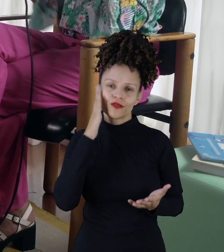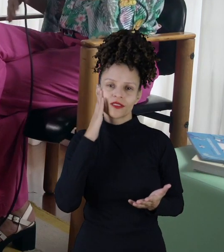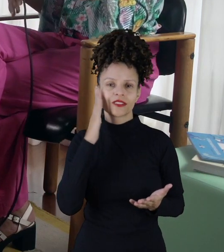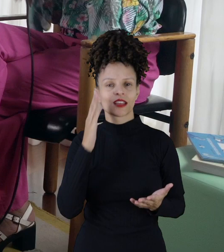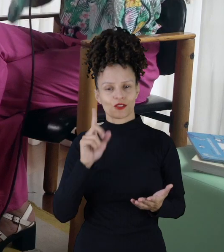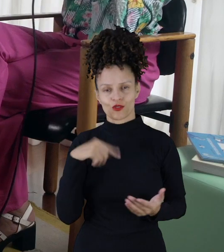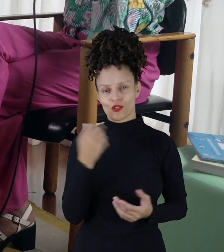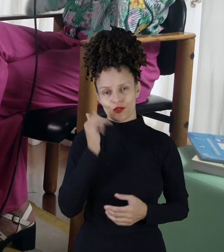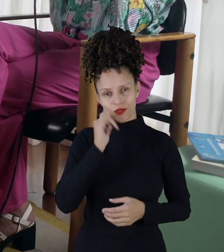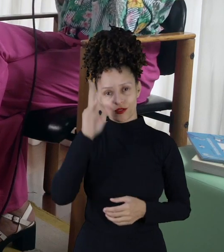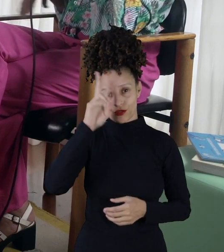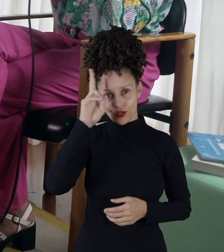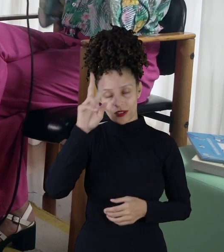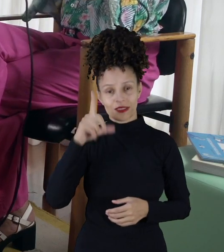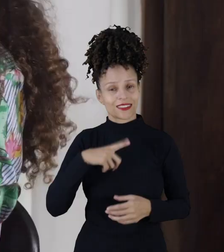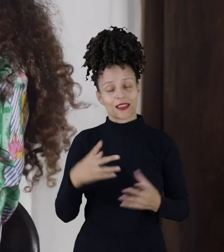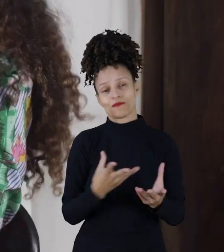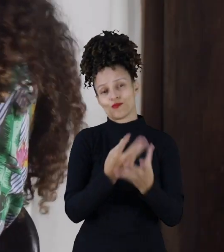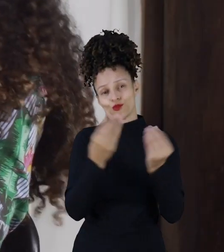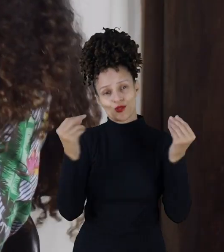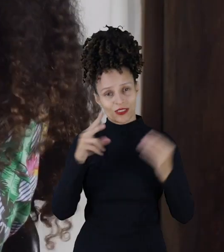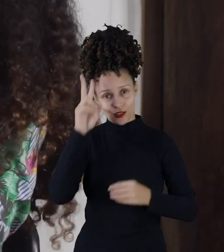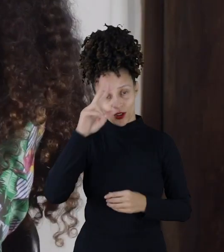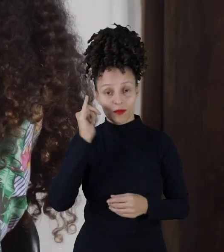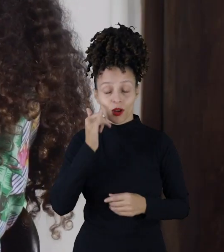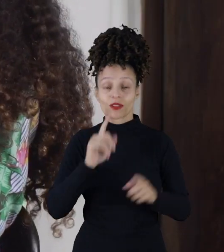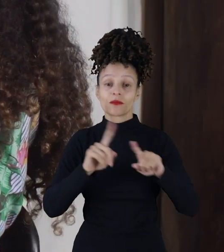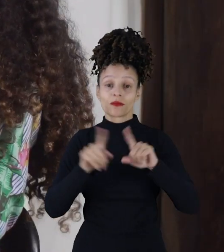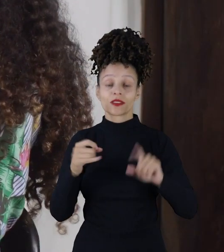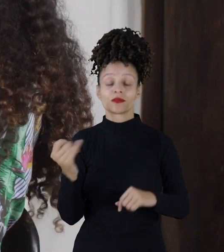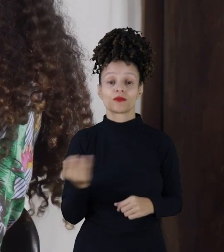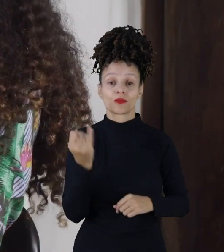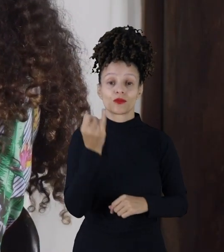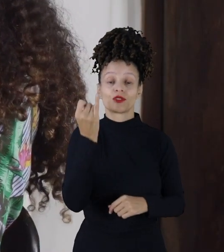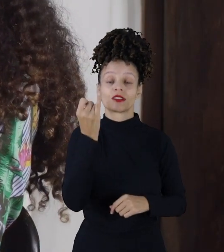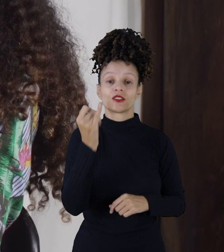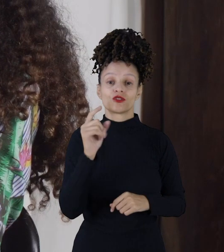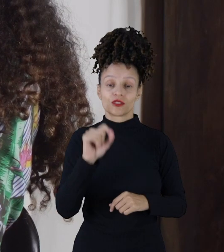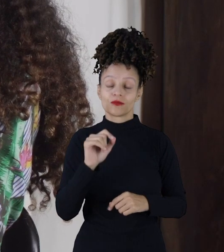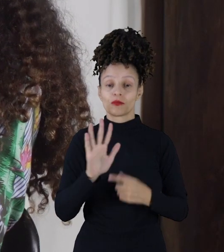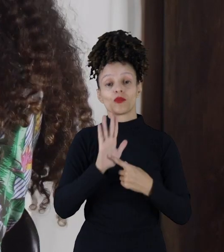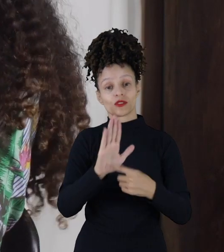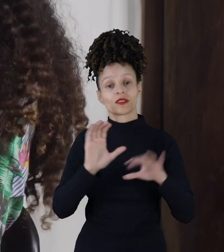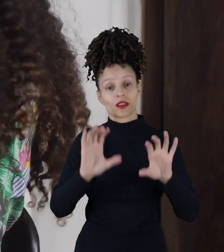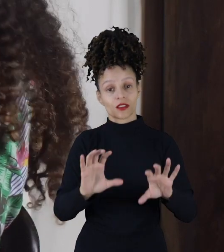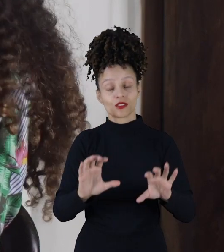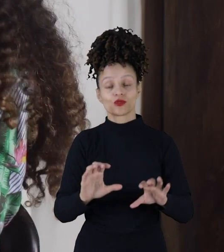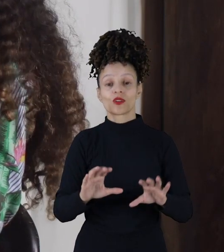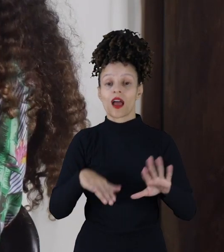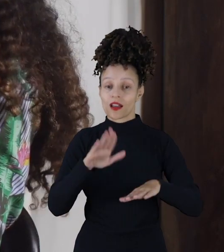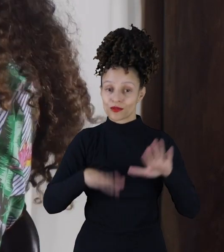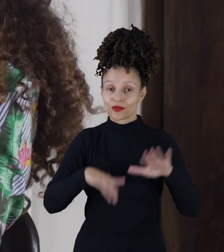que nós, e aqui como contadora de histórias, né, teria história para contar, mas é importante colocar